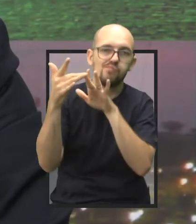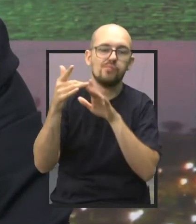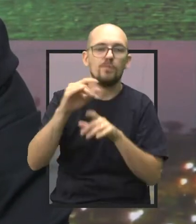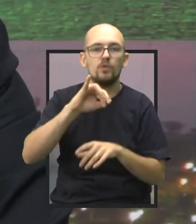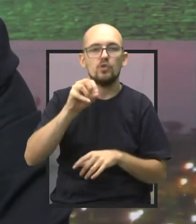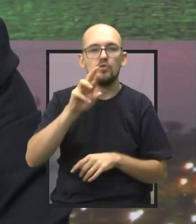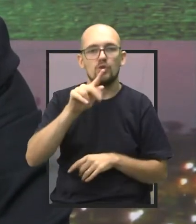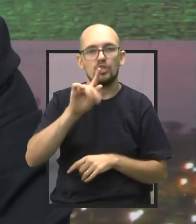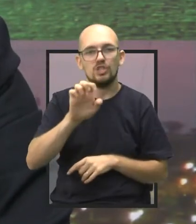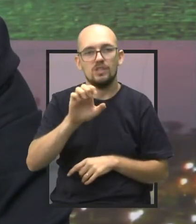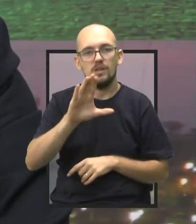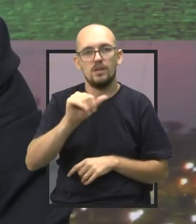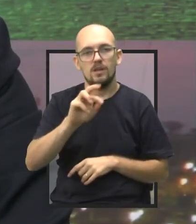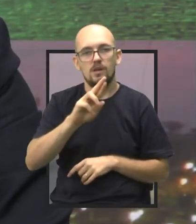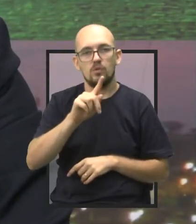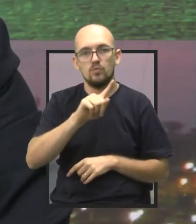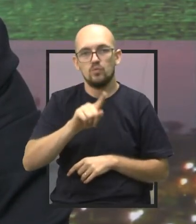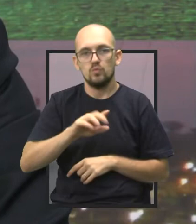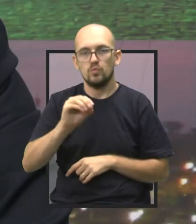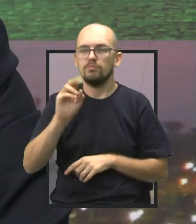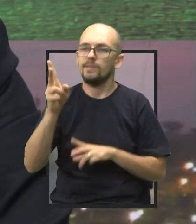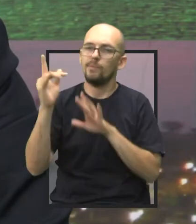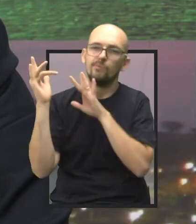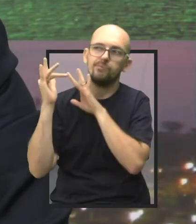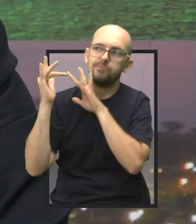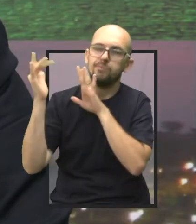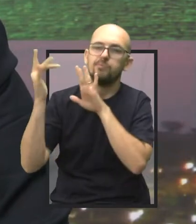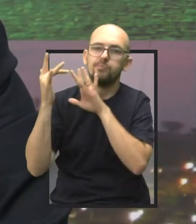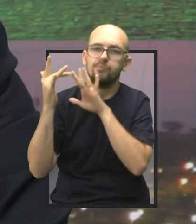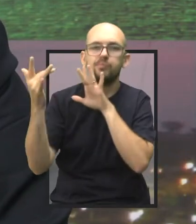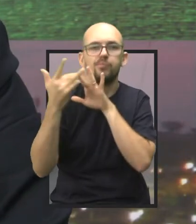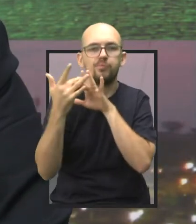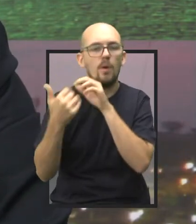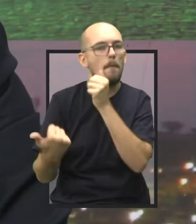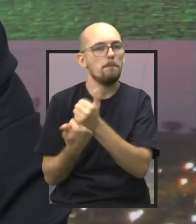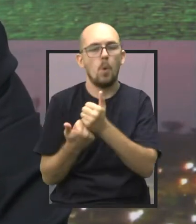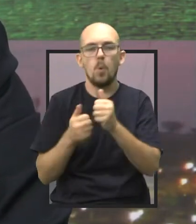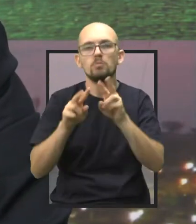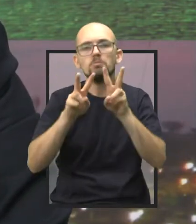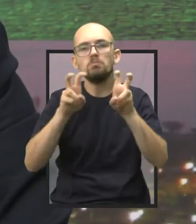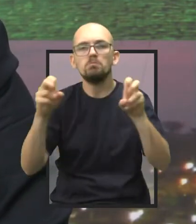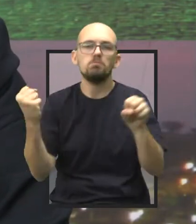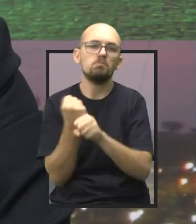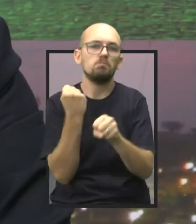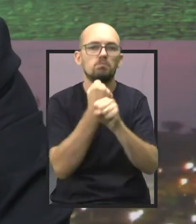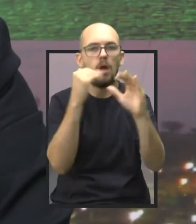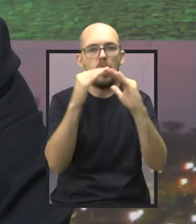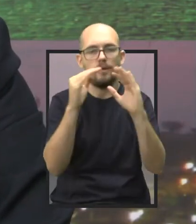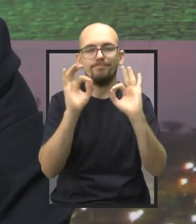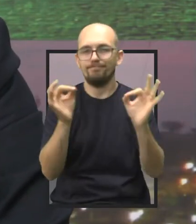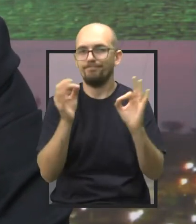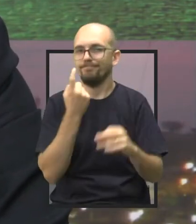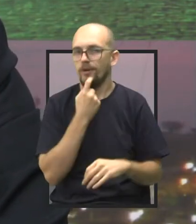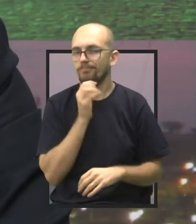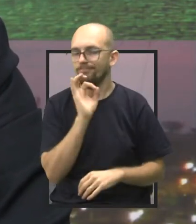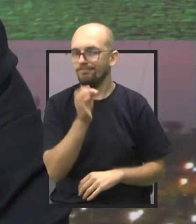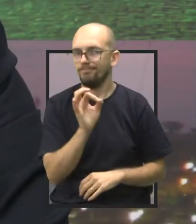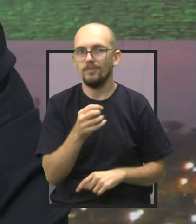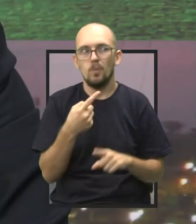Jorge Caruso, que nos deu sempre um grande apoio com relação a todos esses empreendimentos, né, Val? Porque não é uma